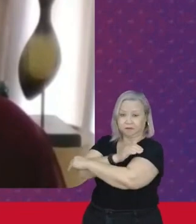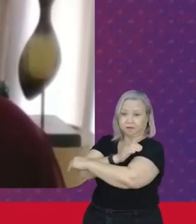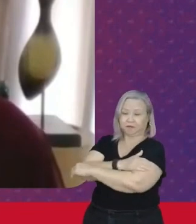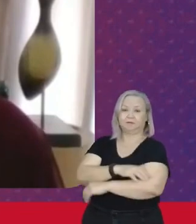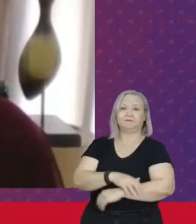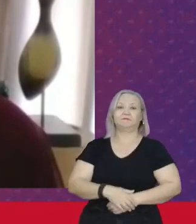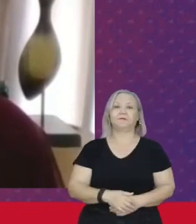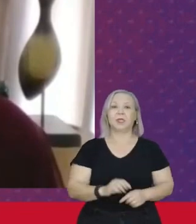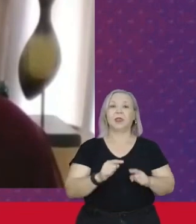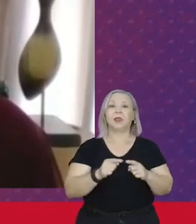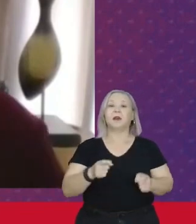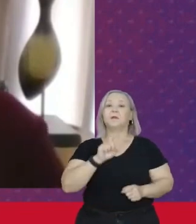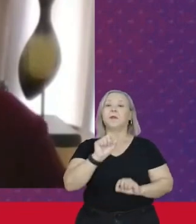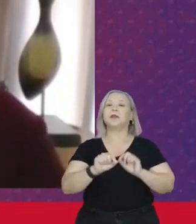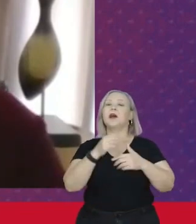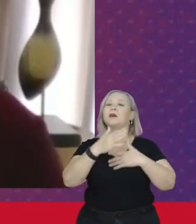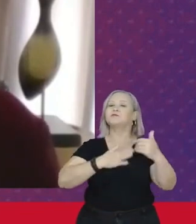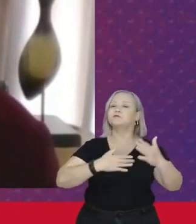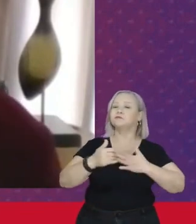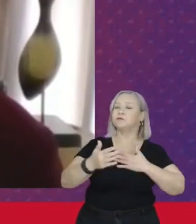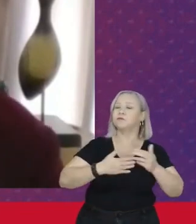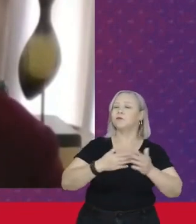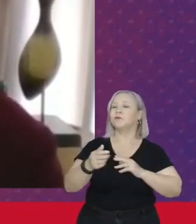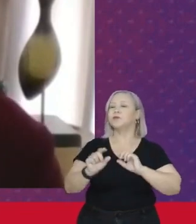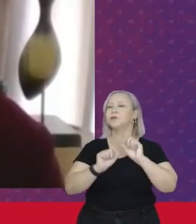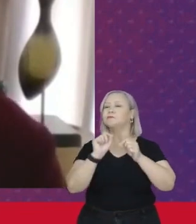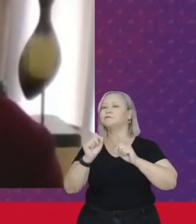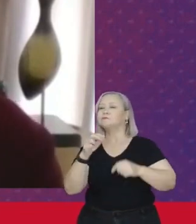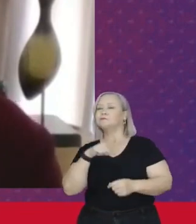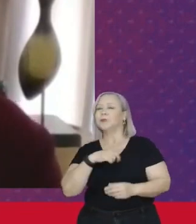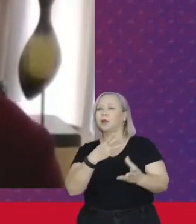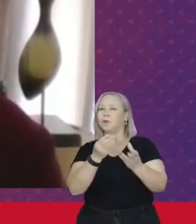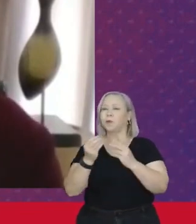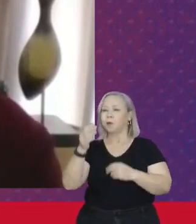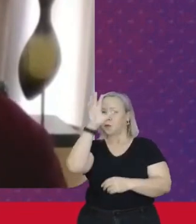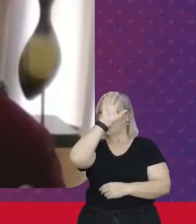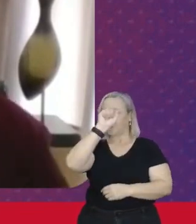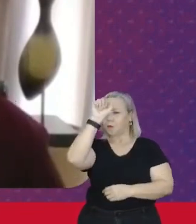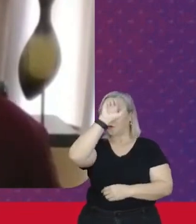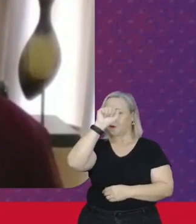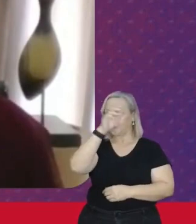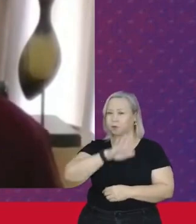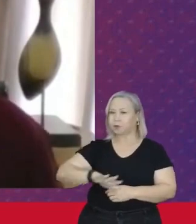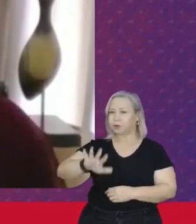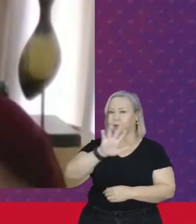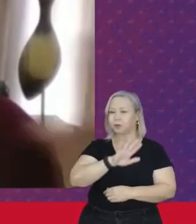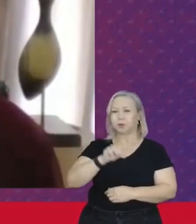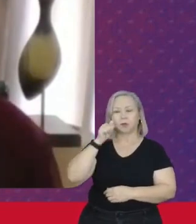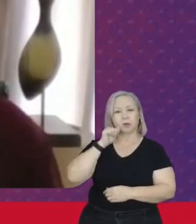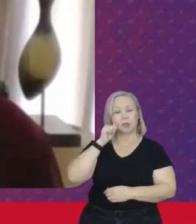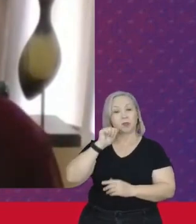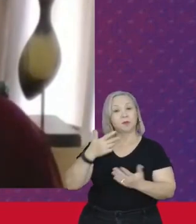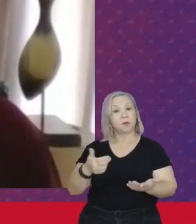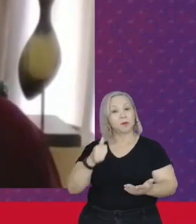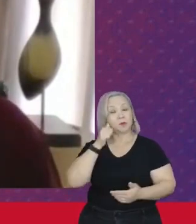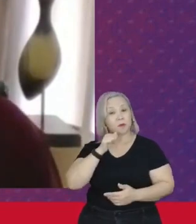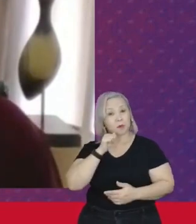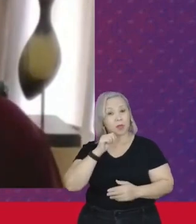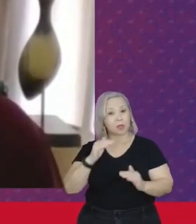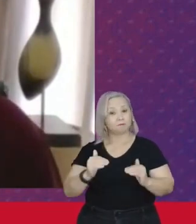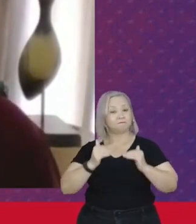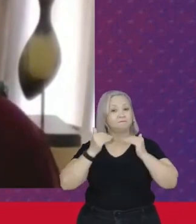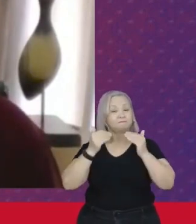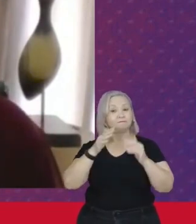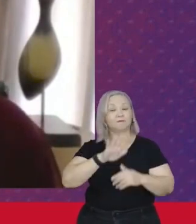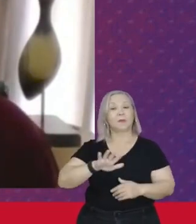é uma profissão que tem muito que aprender com todas as mulheres, com as mulheres todas de todo